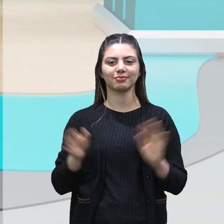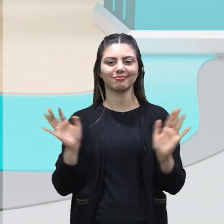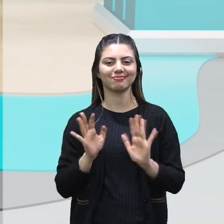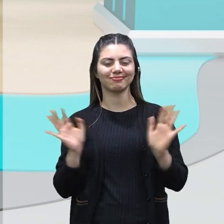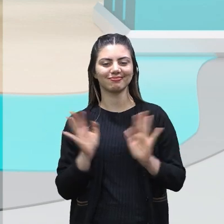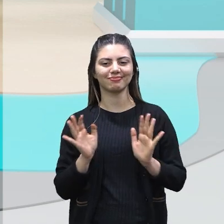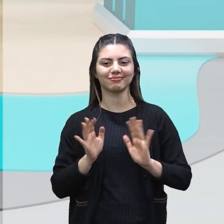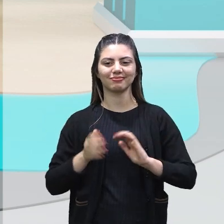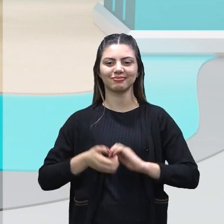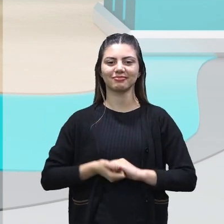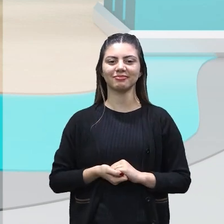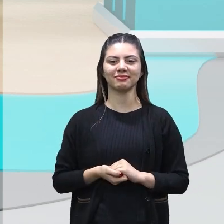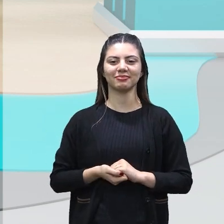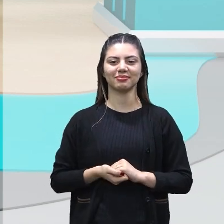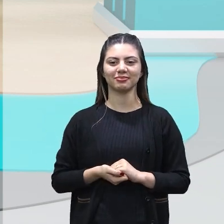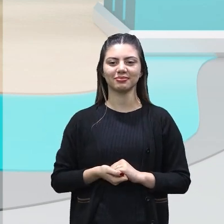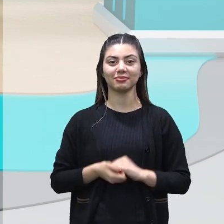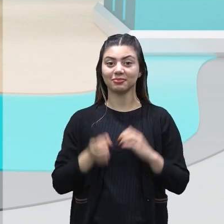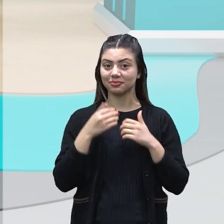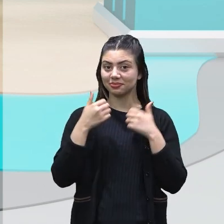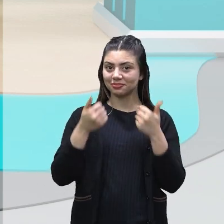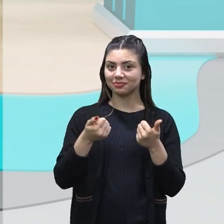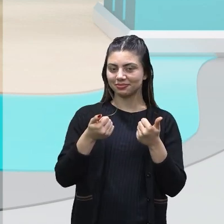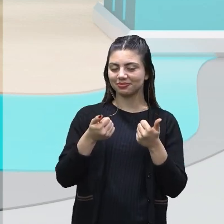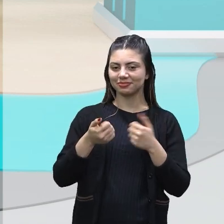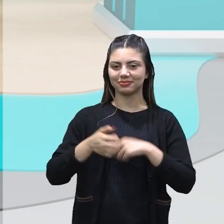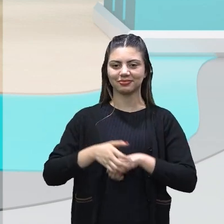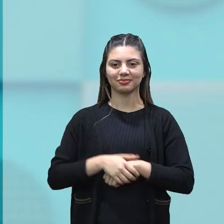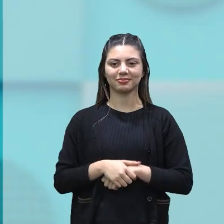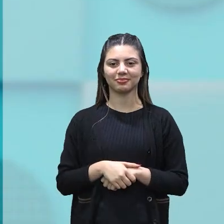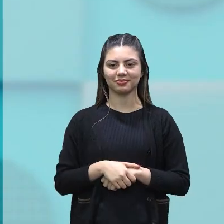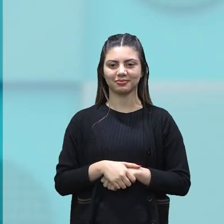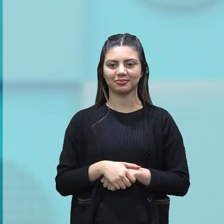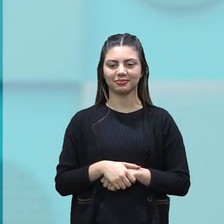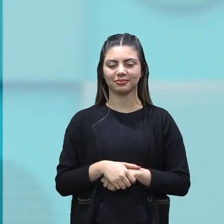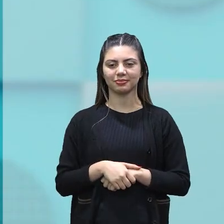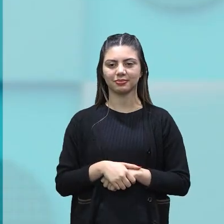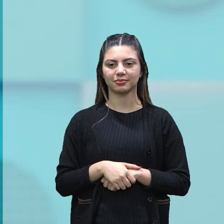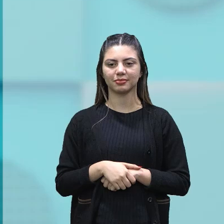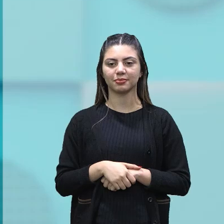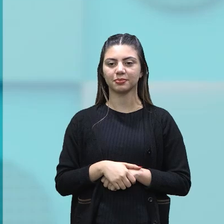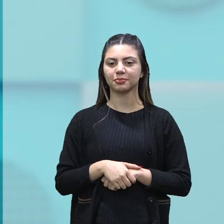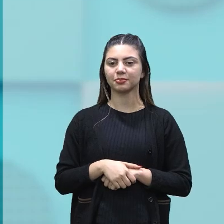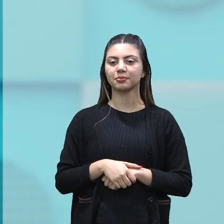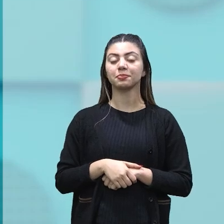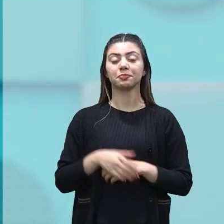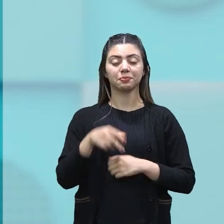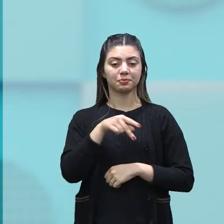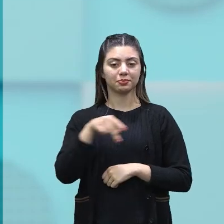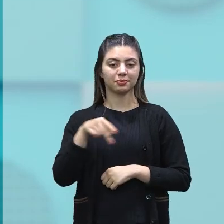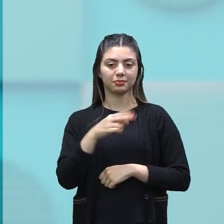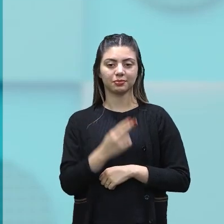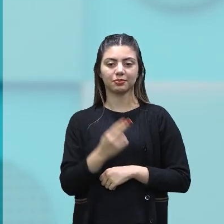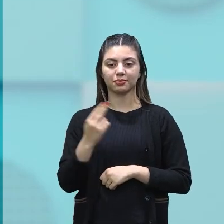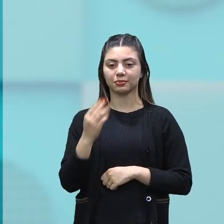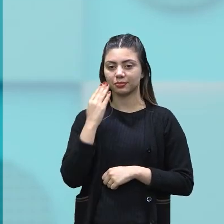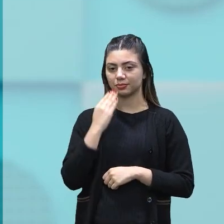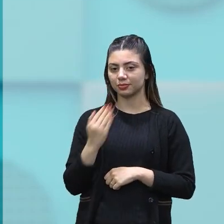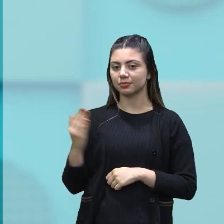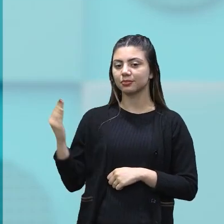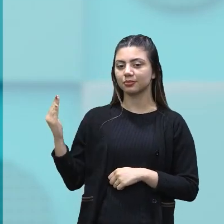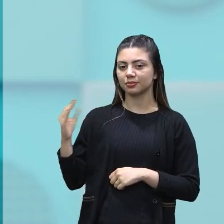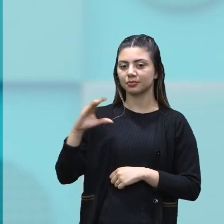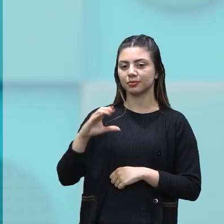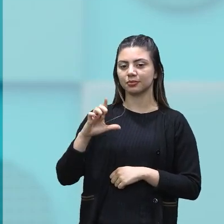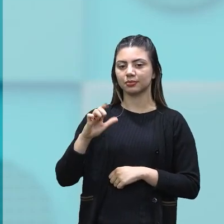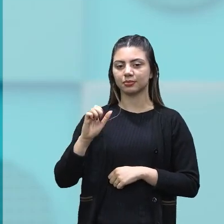how are you today? Como são todos hoje? Let's study English. Here's teacher Cláudia Borges, aqui é a professora Cláudia